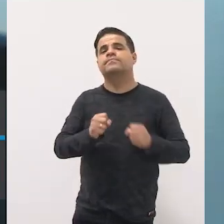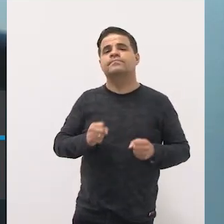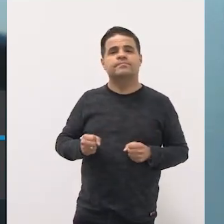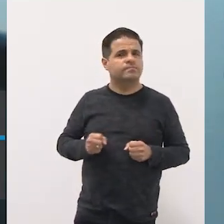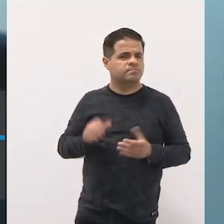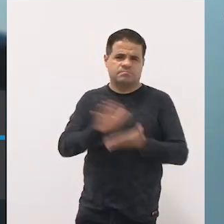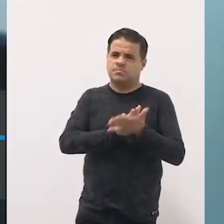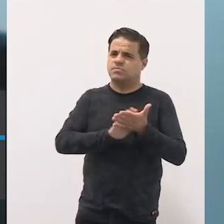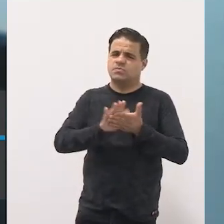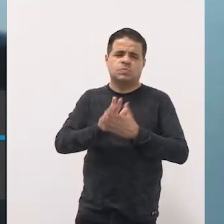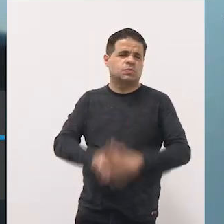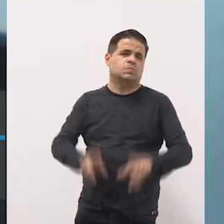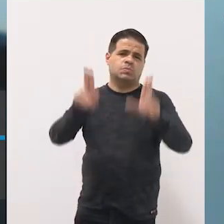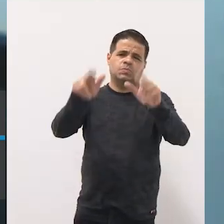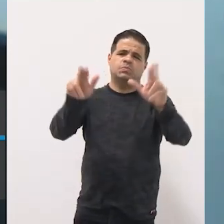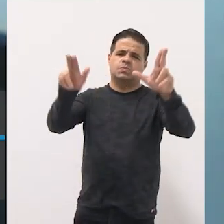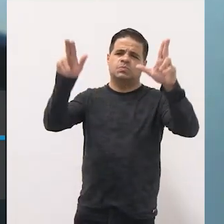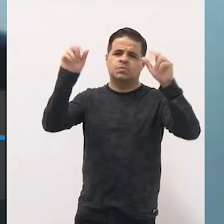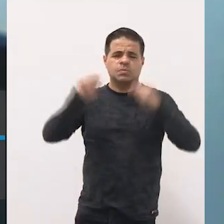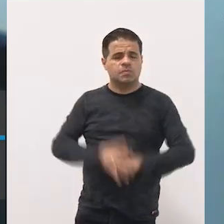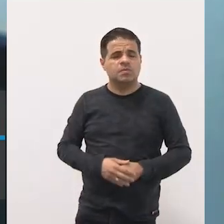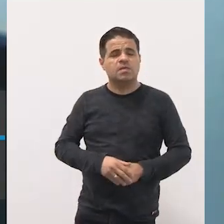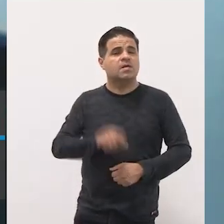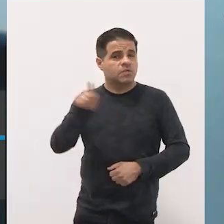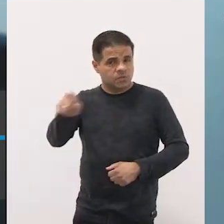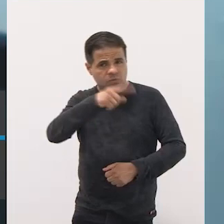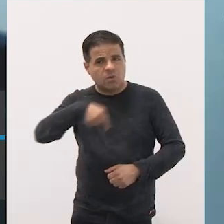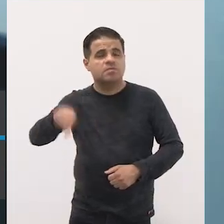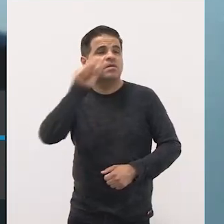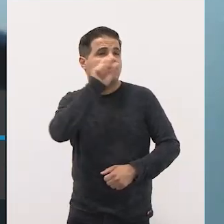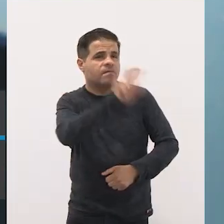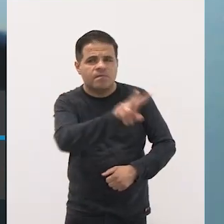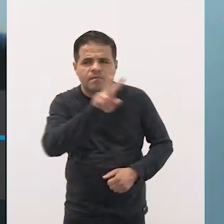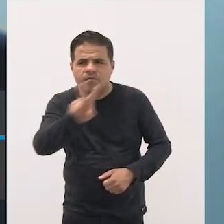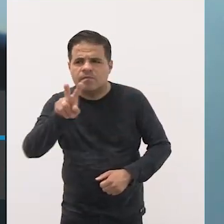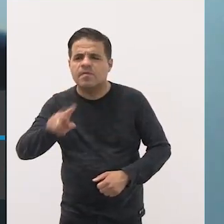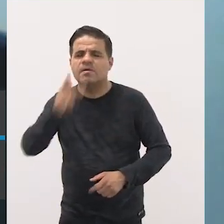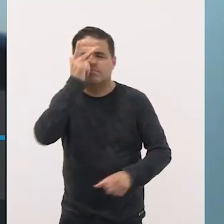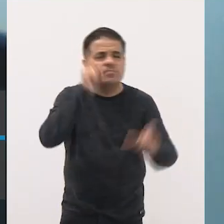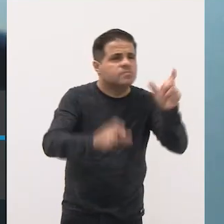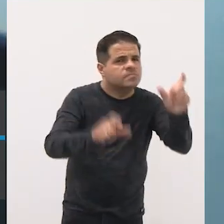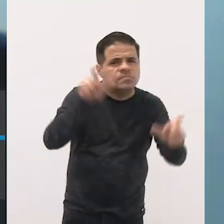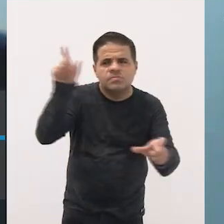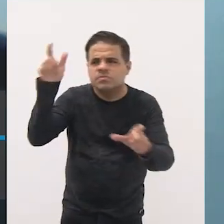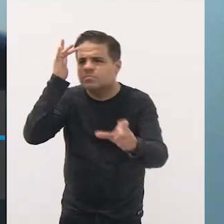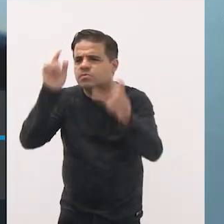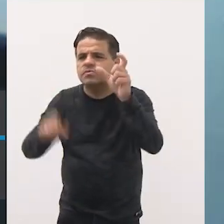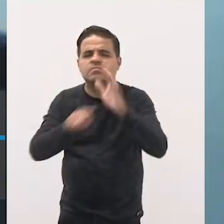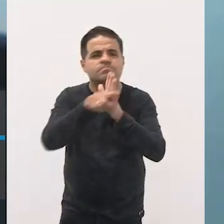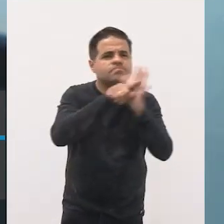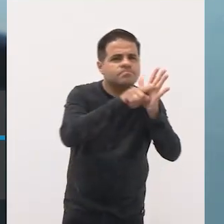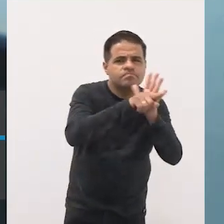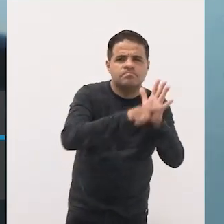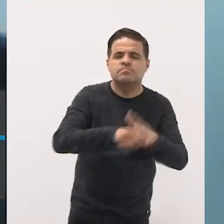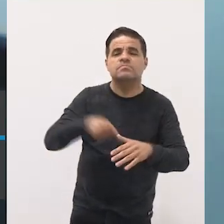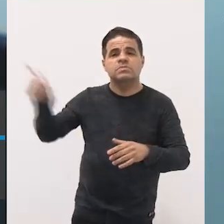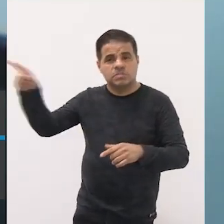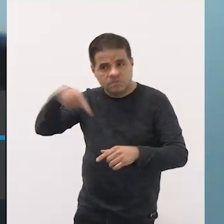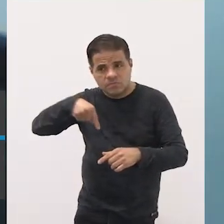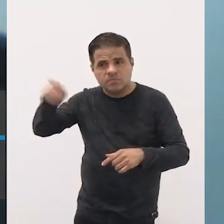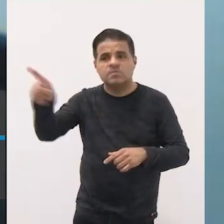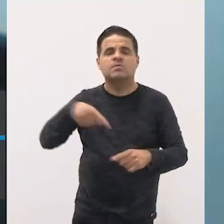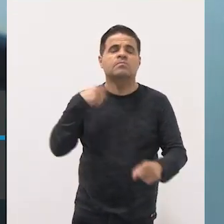de jeito nenhum. Isso, a gente tem que ver essas pessoas. Essas pessoas, elas precisam de ir e vir,